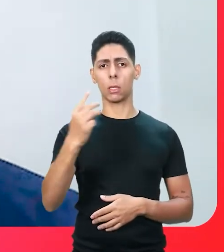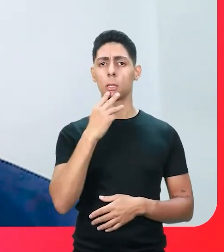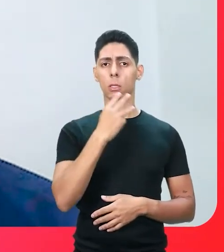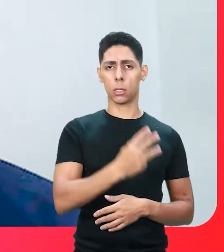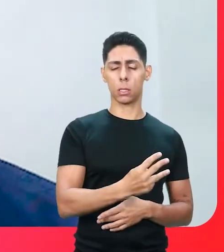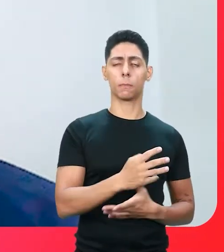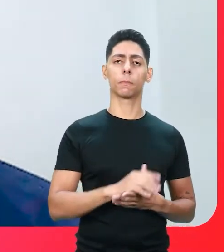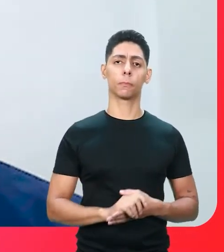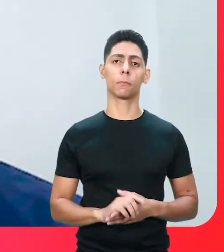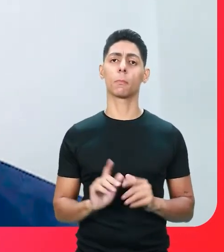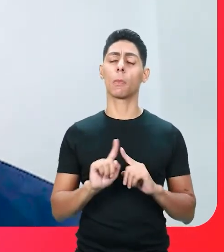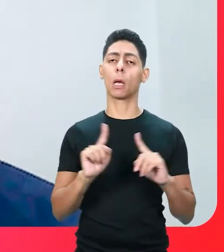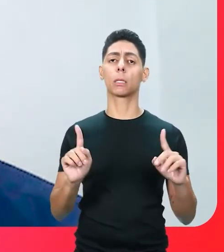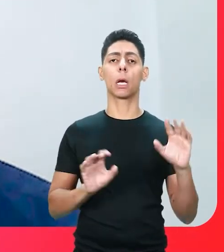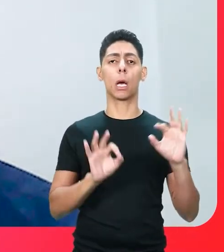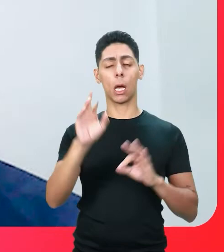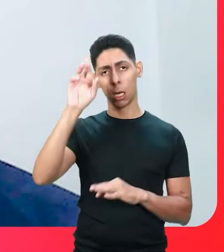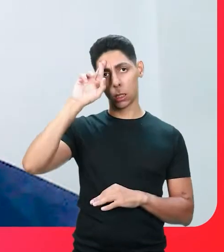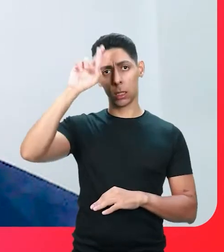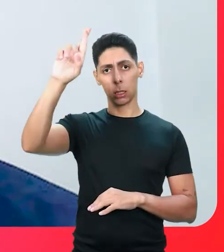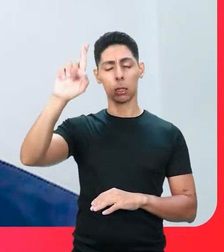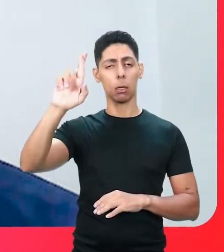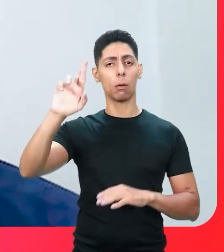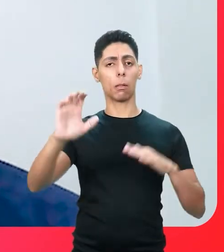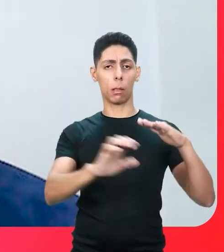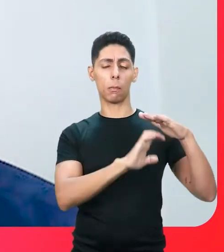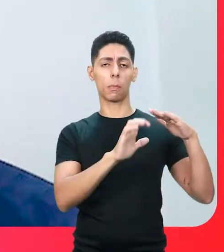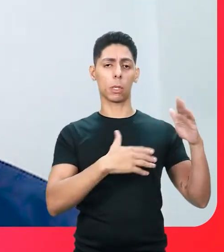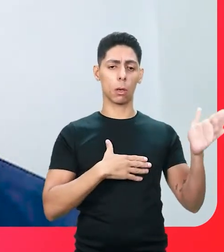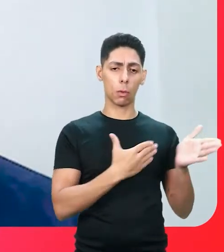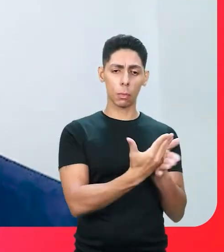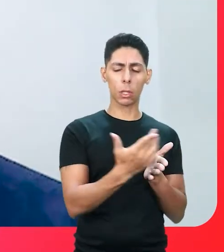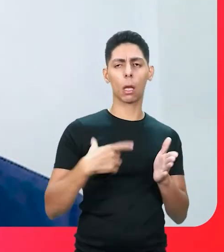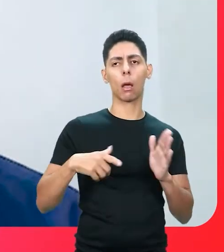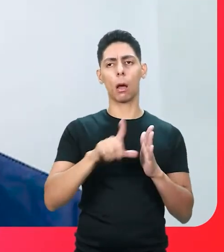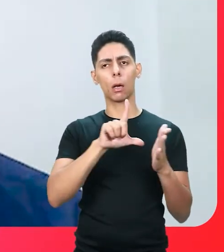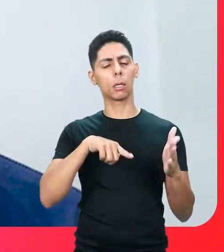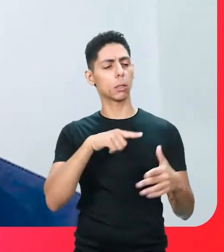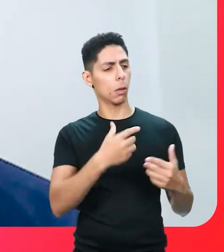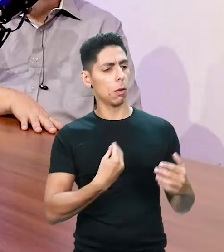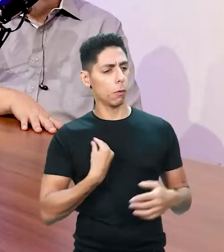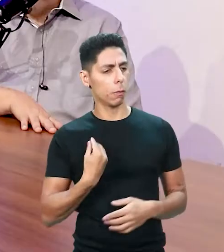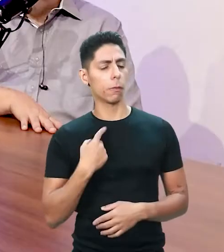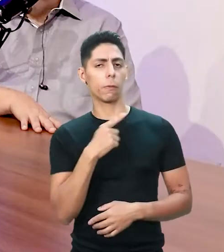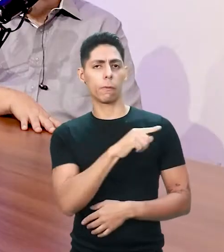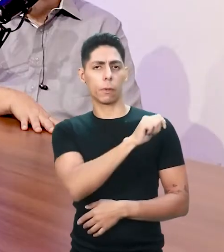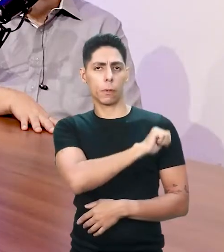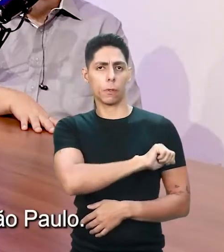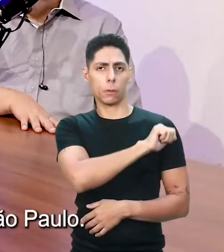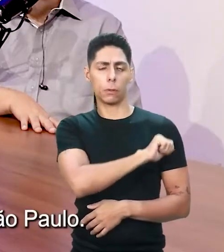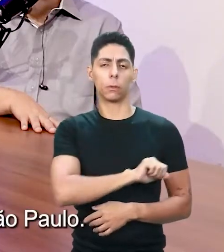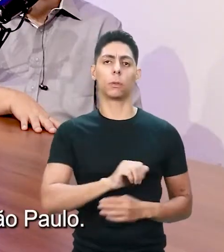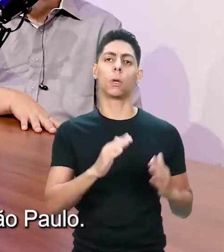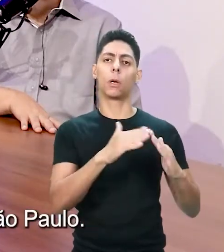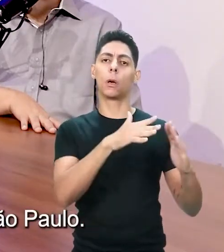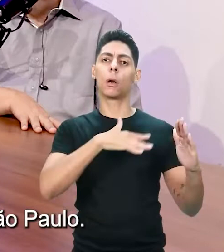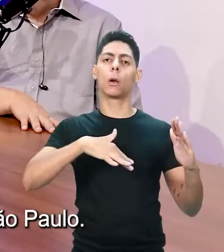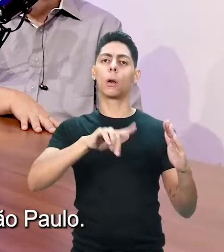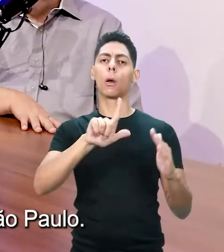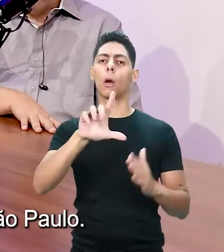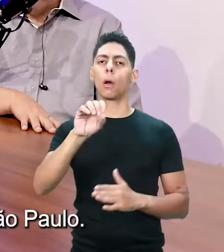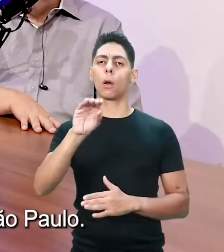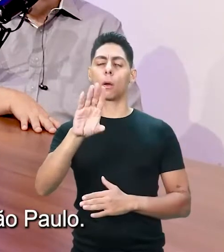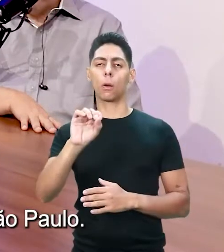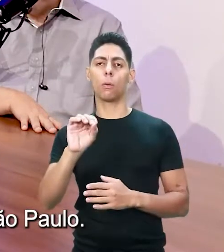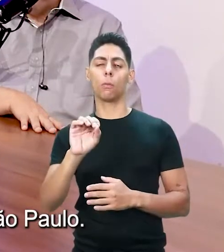a direção da empresa, na época que eu comecei o Quintal, eu ainda estava no Rio. O Quintal da Globo eu apresentei 4